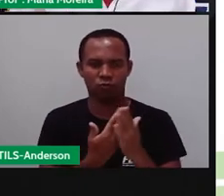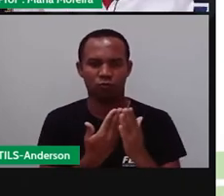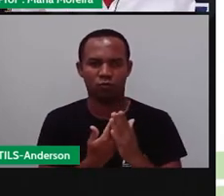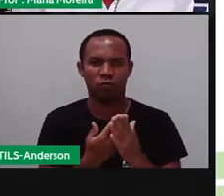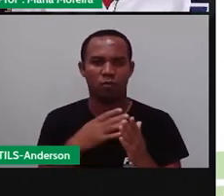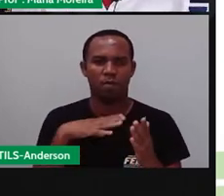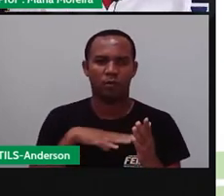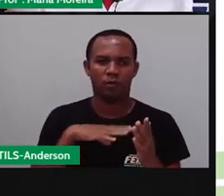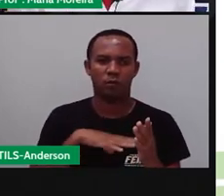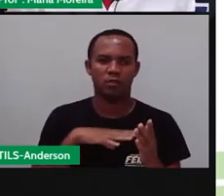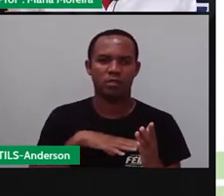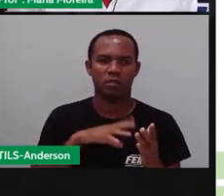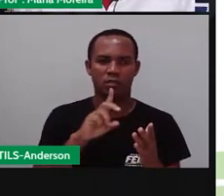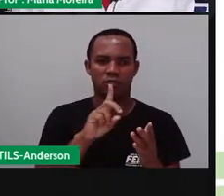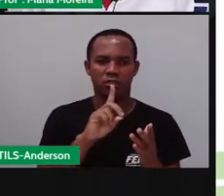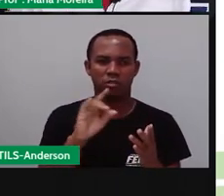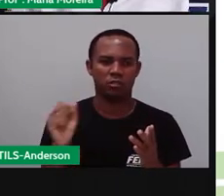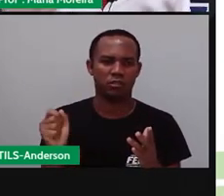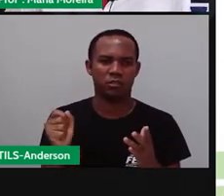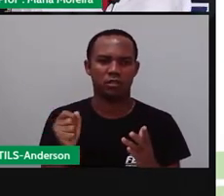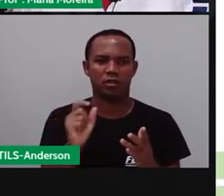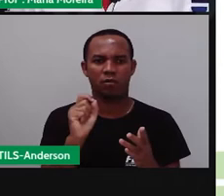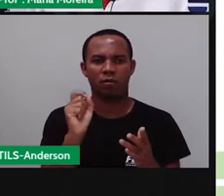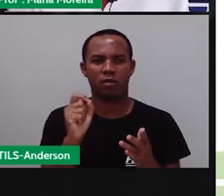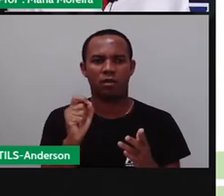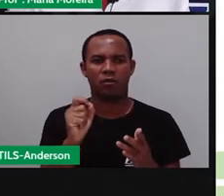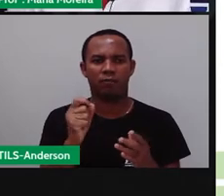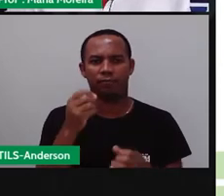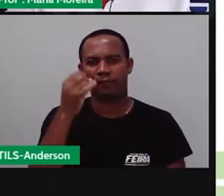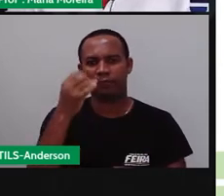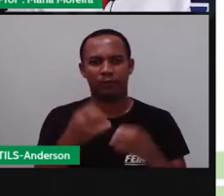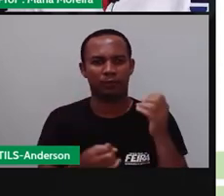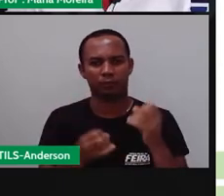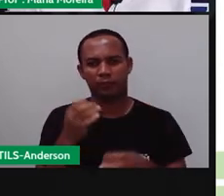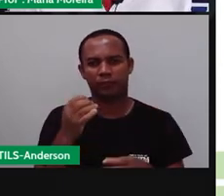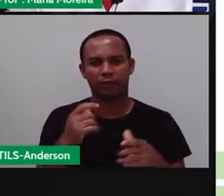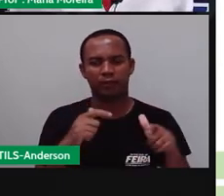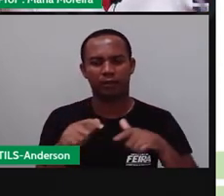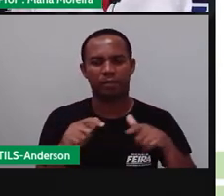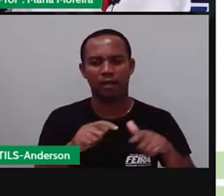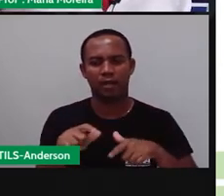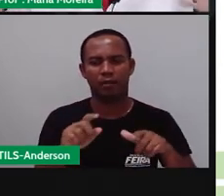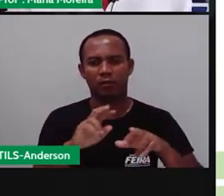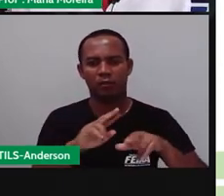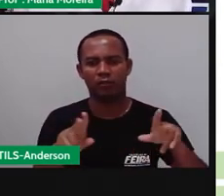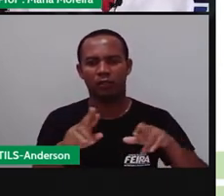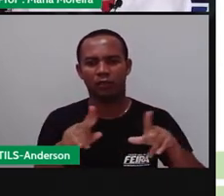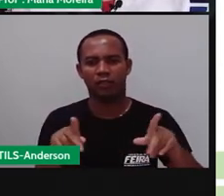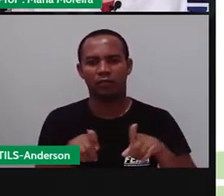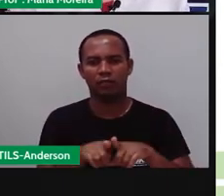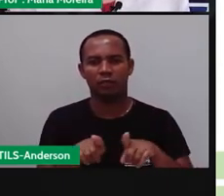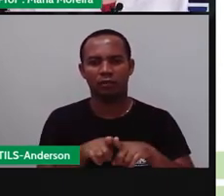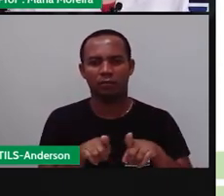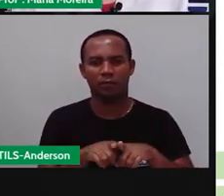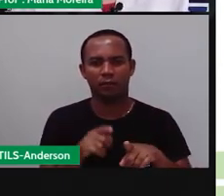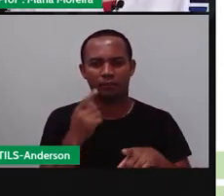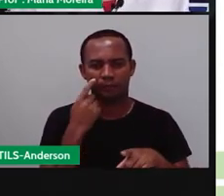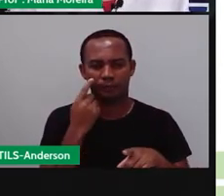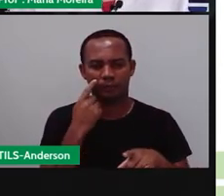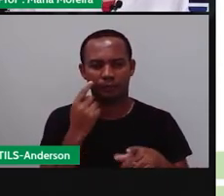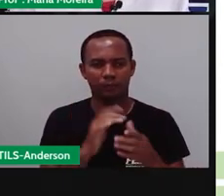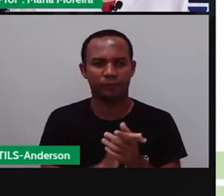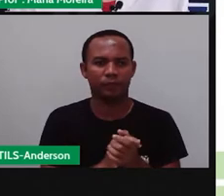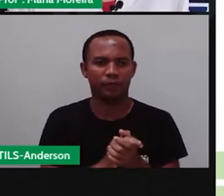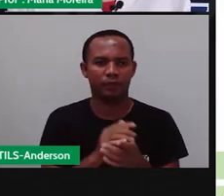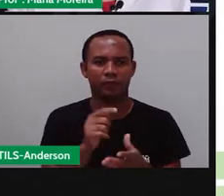hoje, durante o dia, sobre as nossas duas aulas, vamos falar aí sobre as profissões, e elas estarão presentes aí em nossas atividades, né,